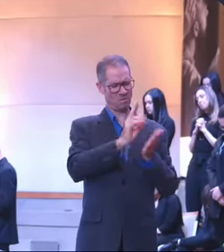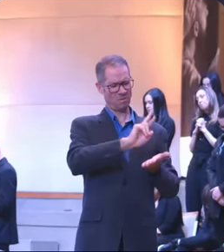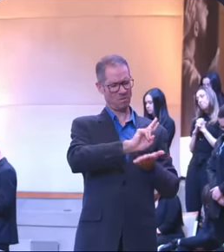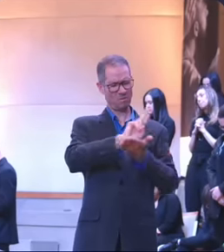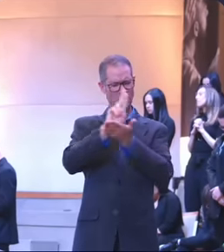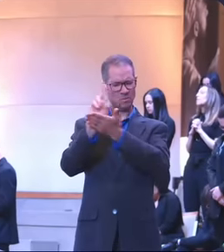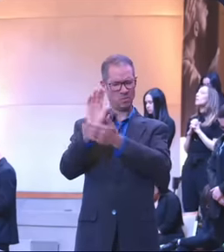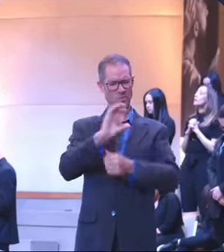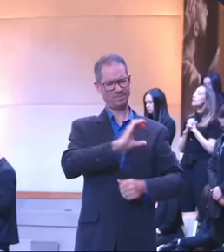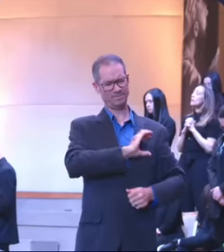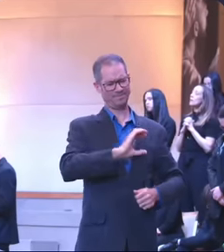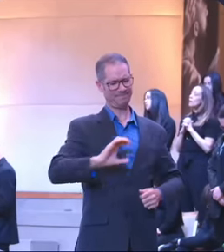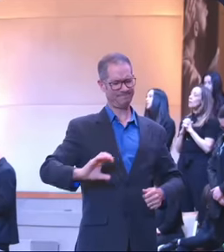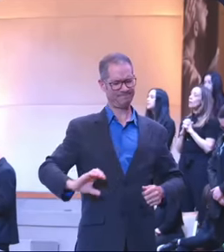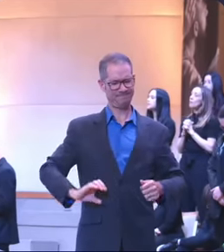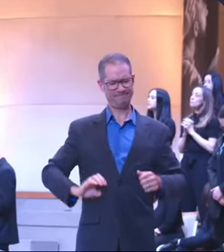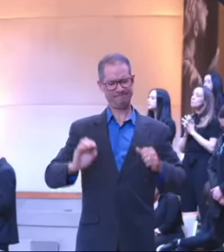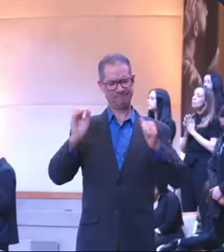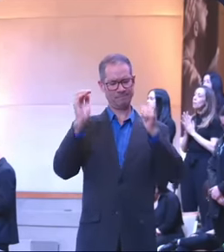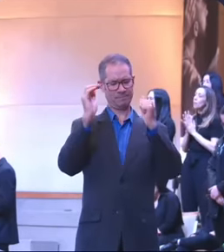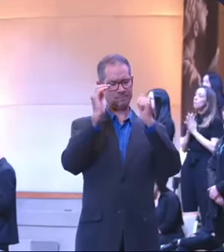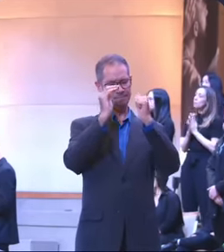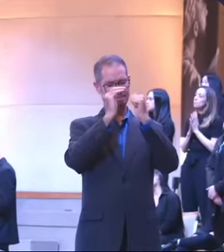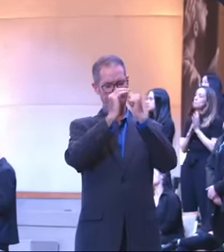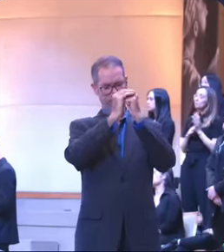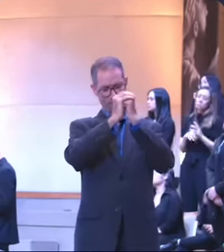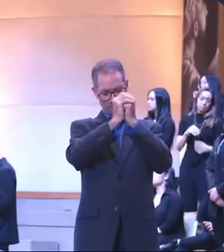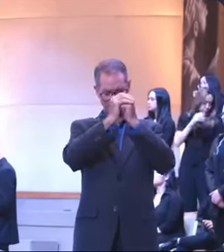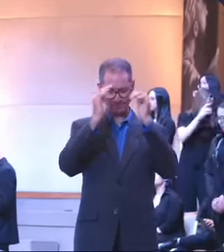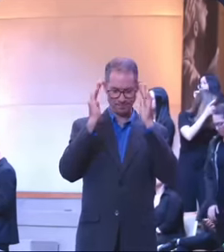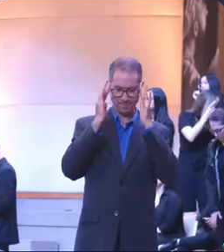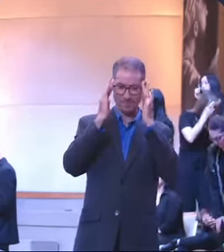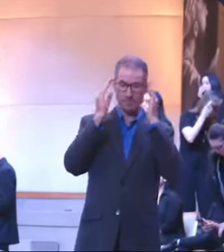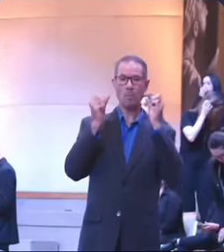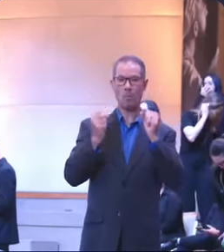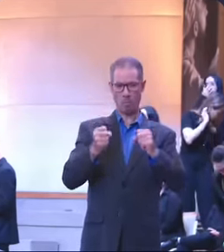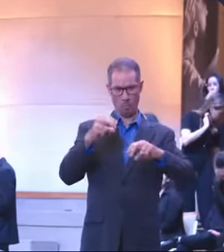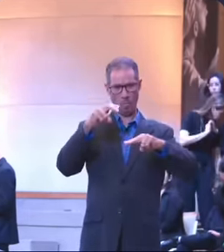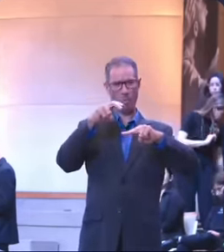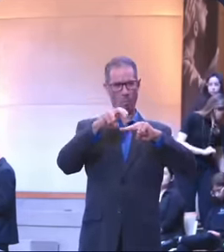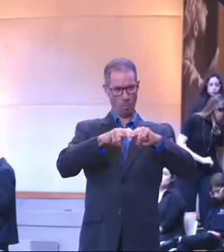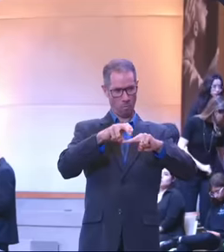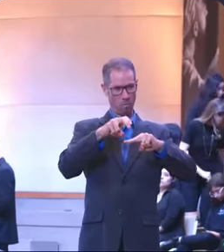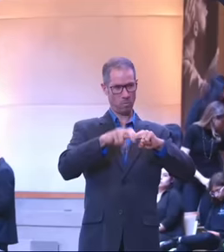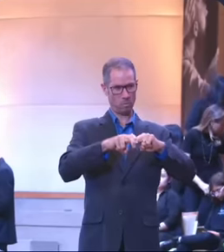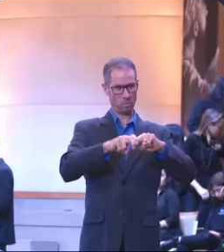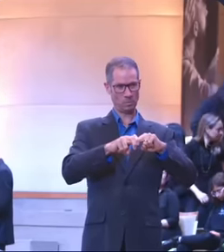de Cristo. Amém e amém. Você pode sentar-se, querido.